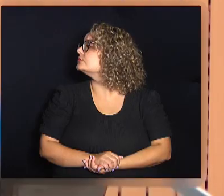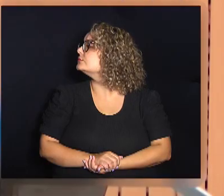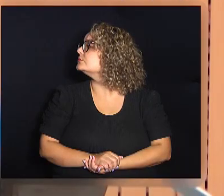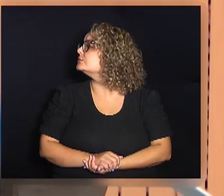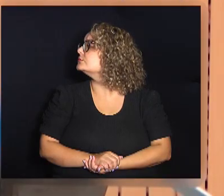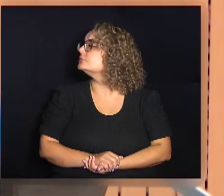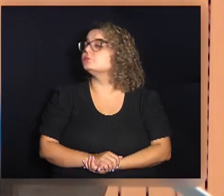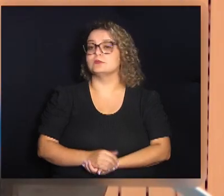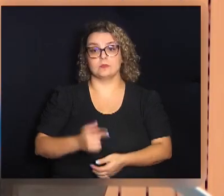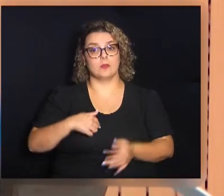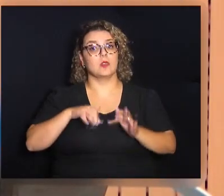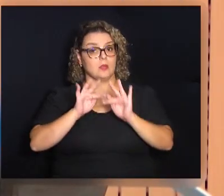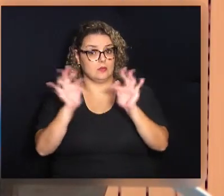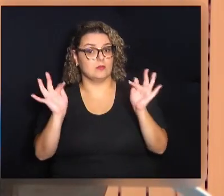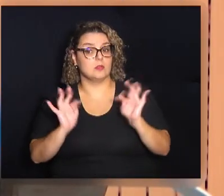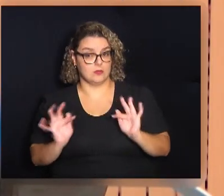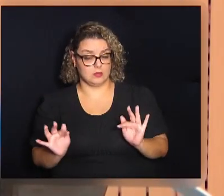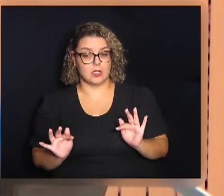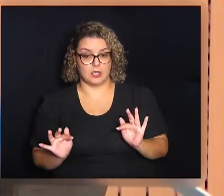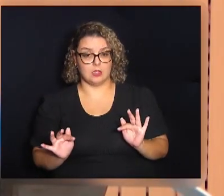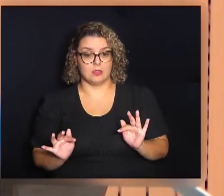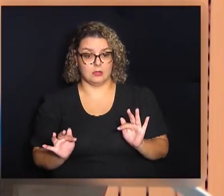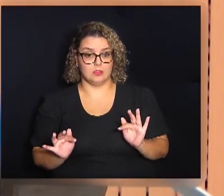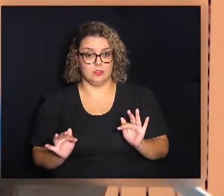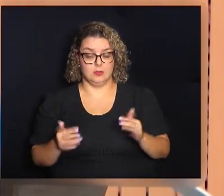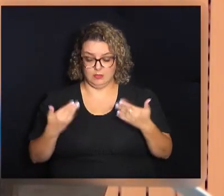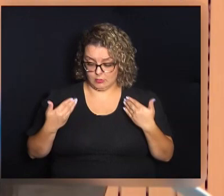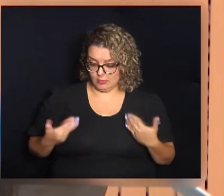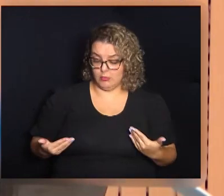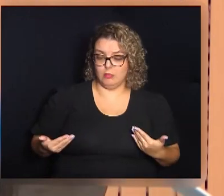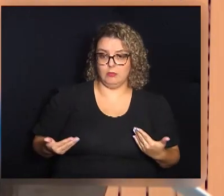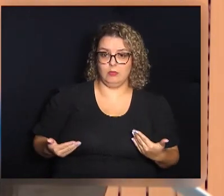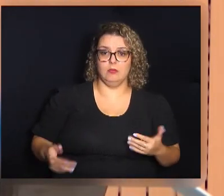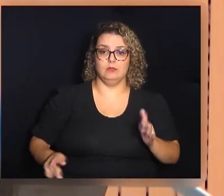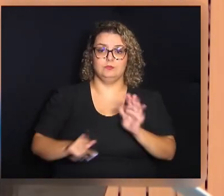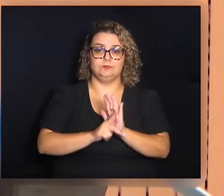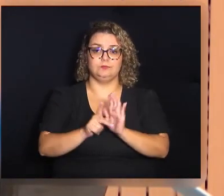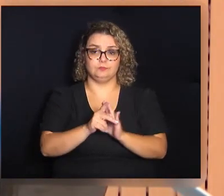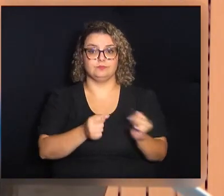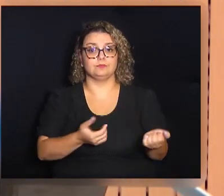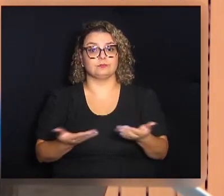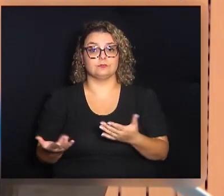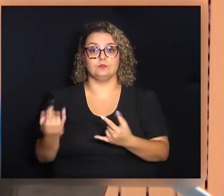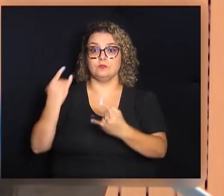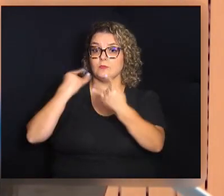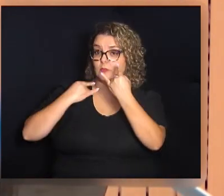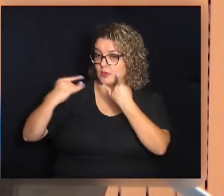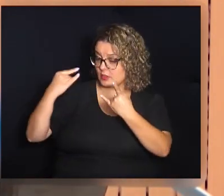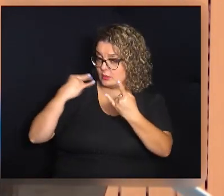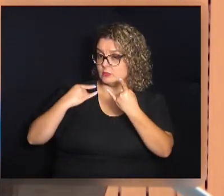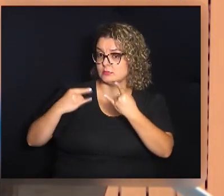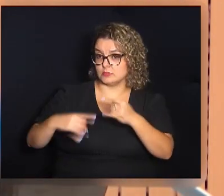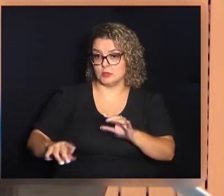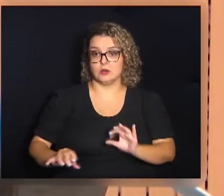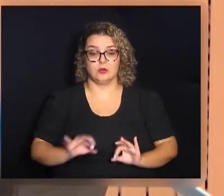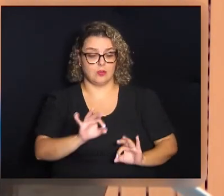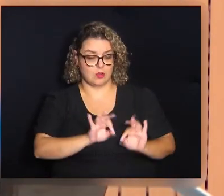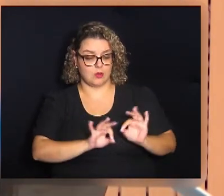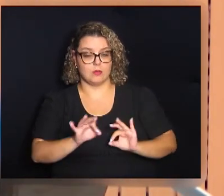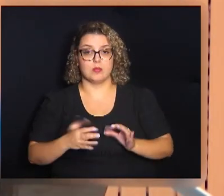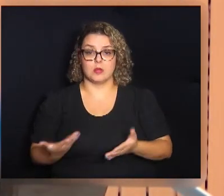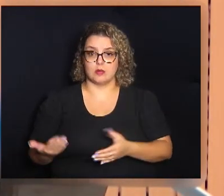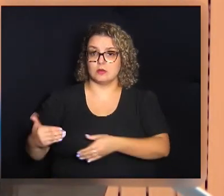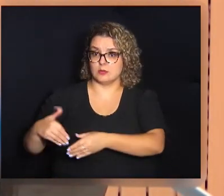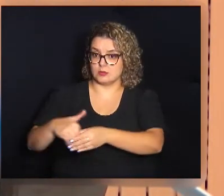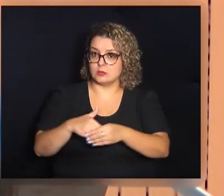E eu fico feliz que o projeto que eu tenho apresentado tenha inspirado o projeto que está em